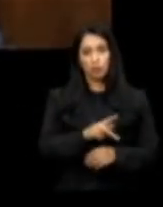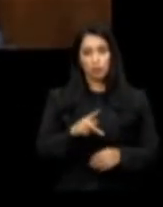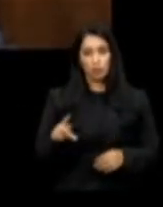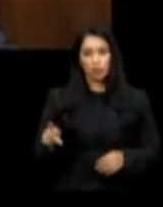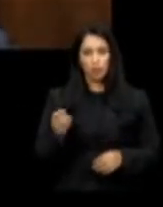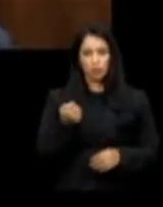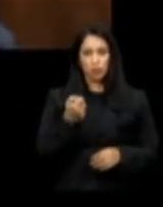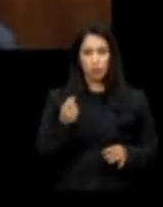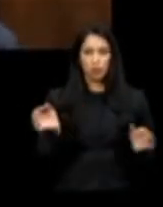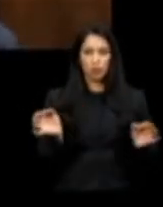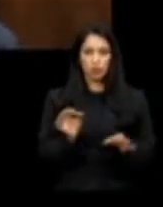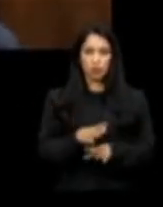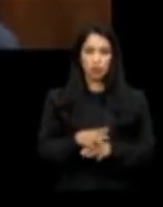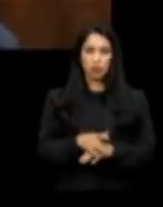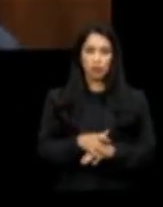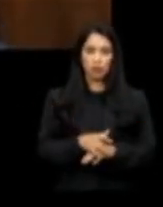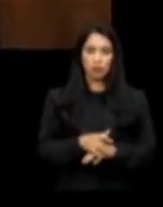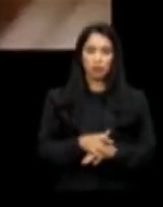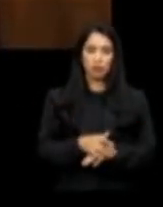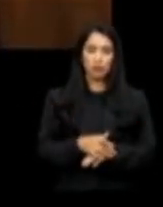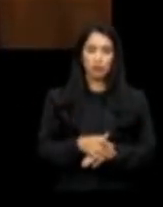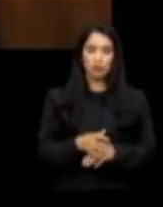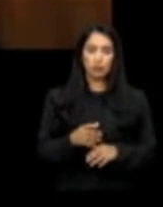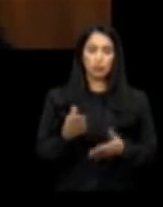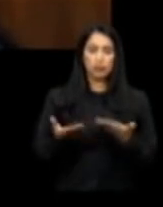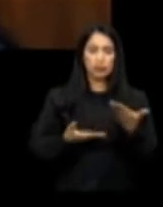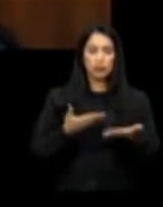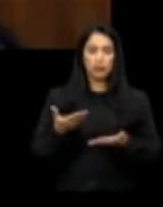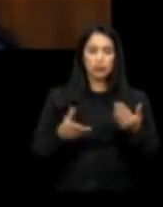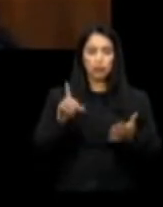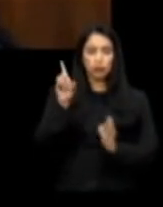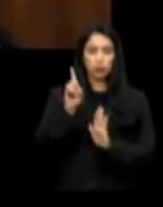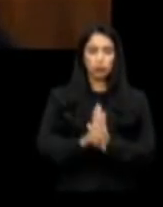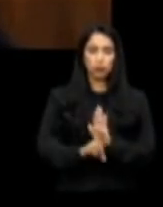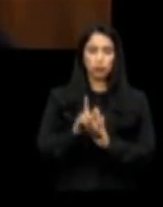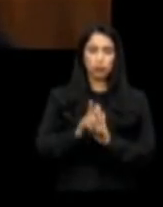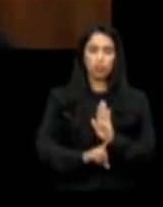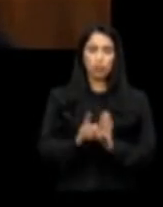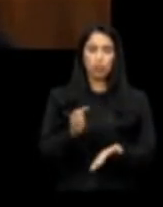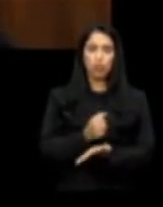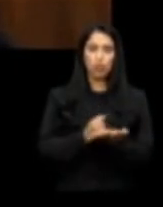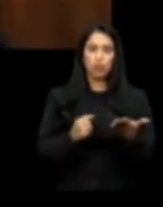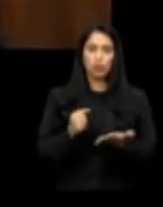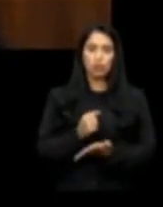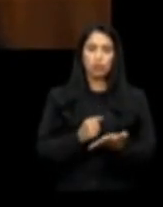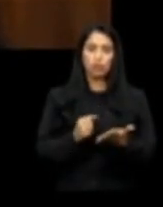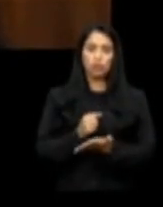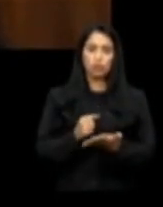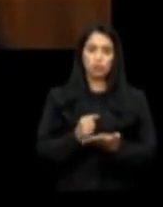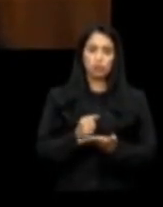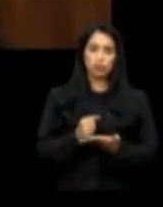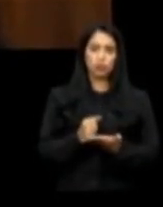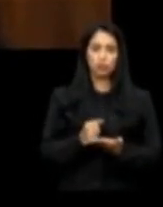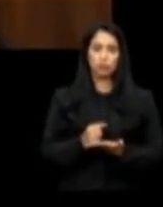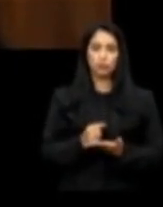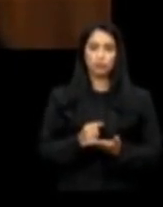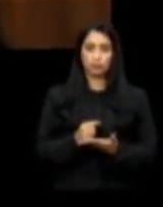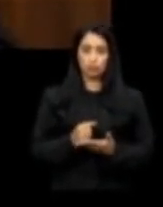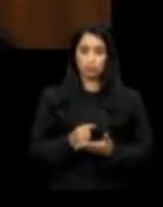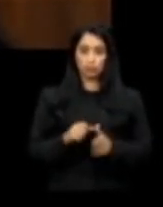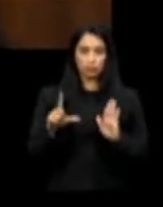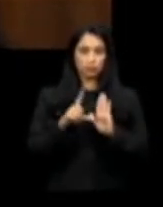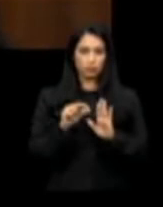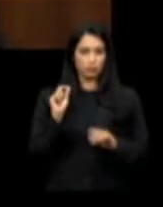caminhando para o final, para tratar do direito fundamental à proteção de dados na ordem constitucional brasileira. E